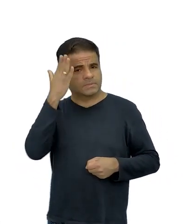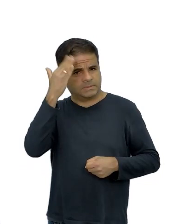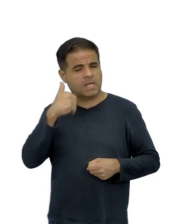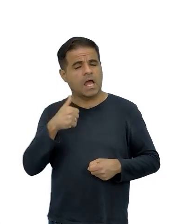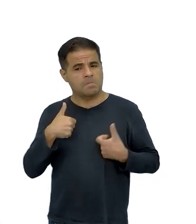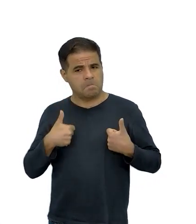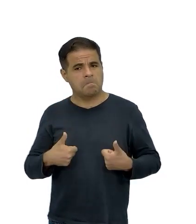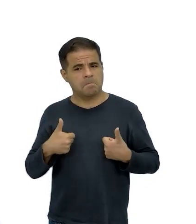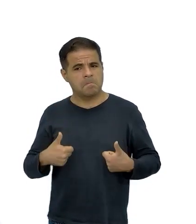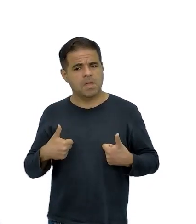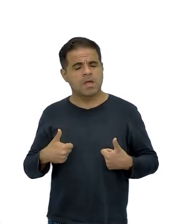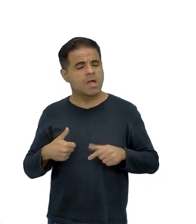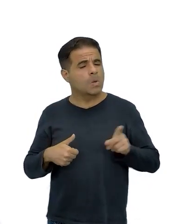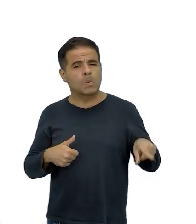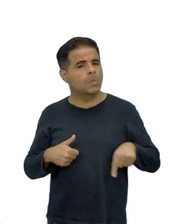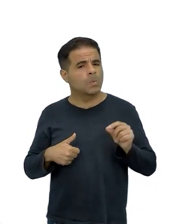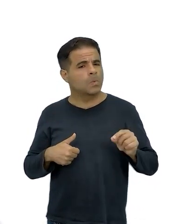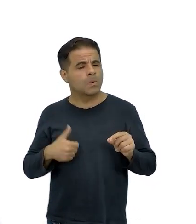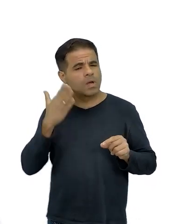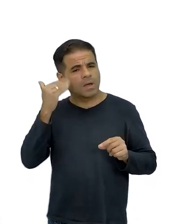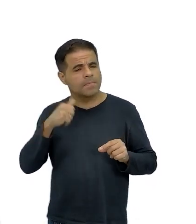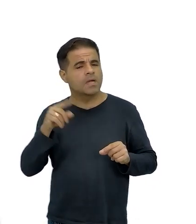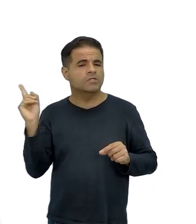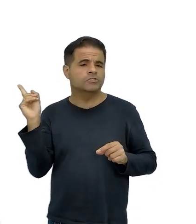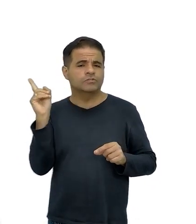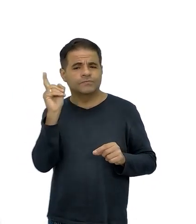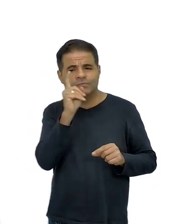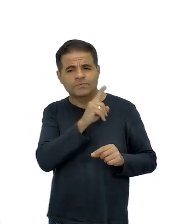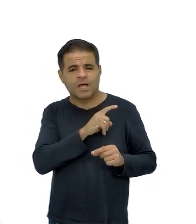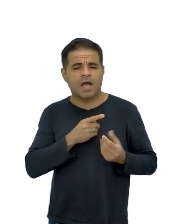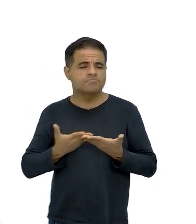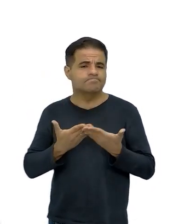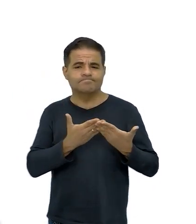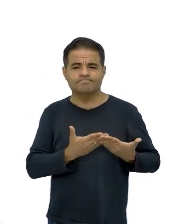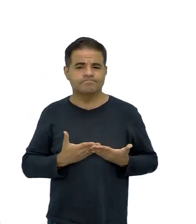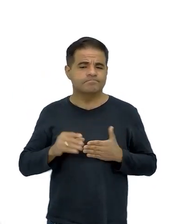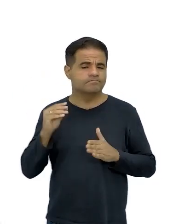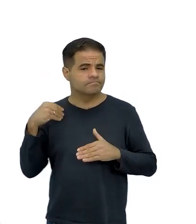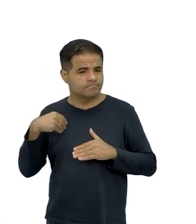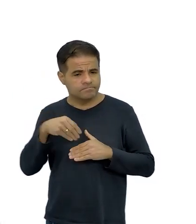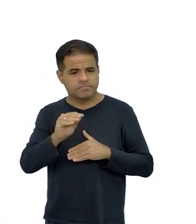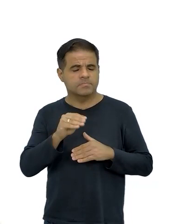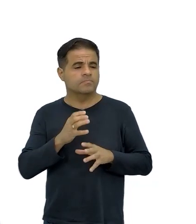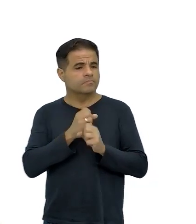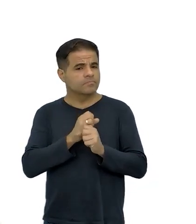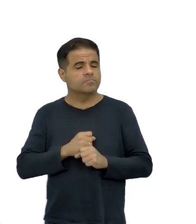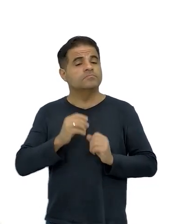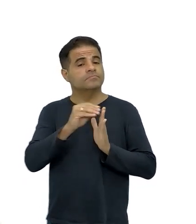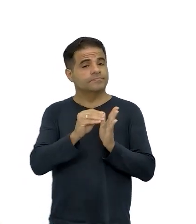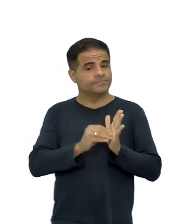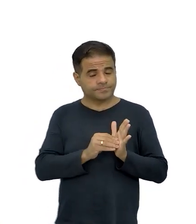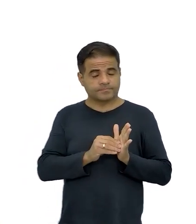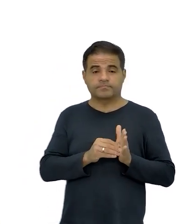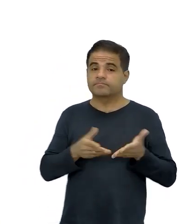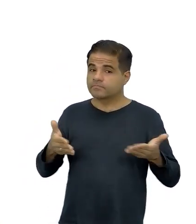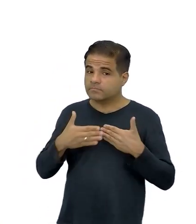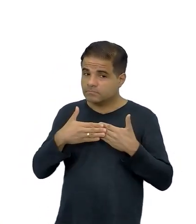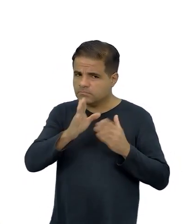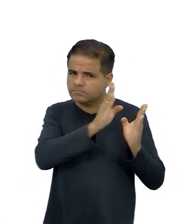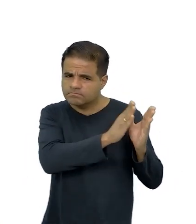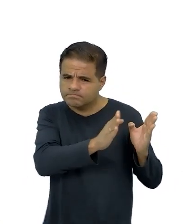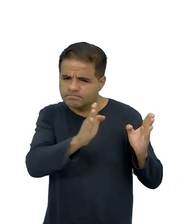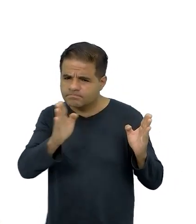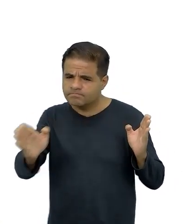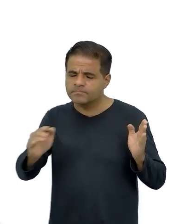né, sobre os saberes e dificuldades que os estudantes têm com a pontuação. Nessa